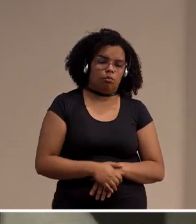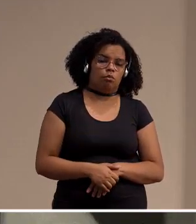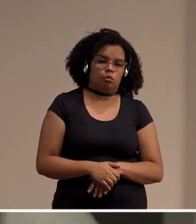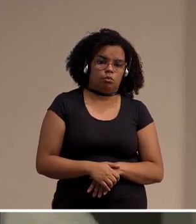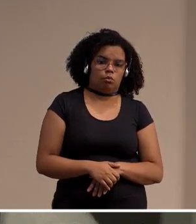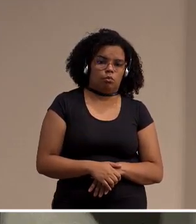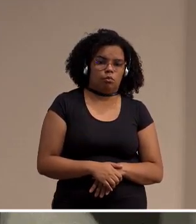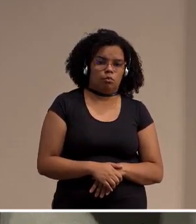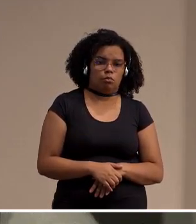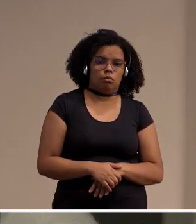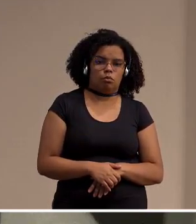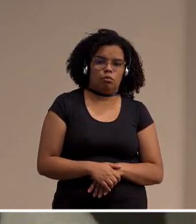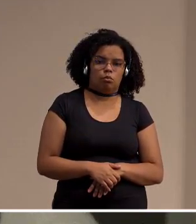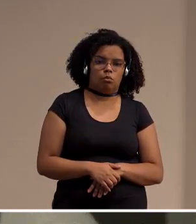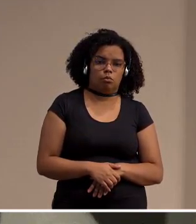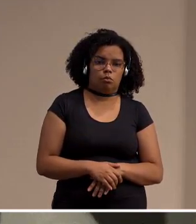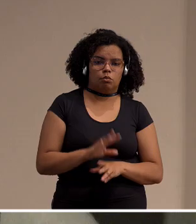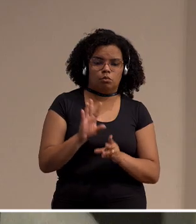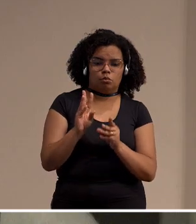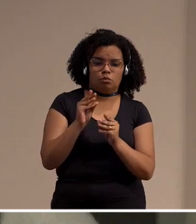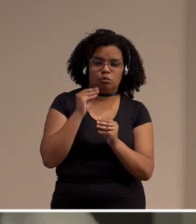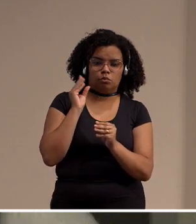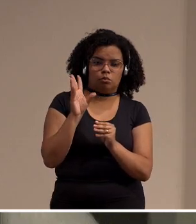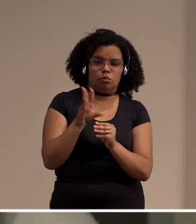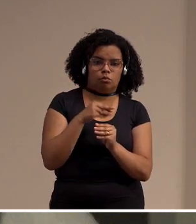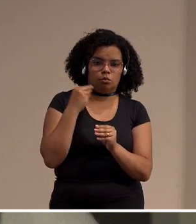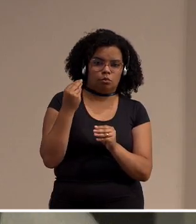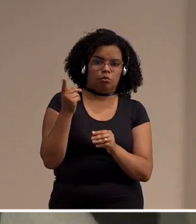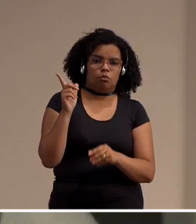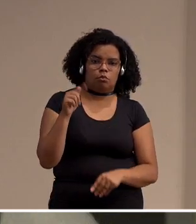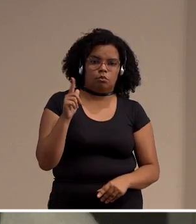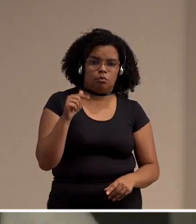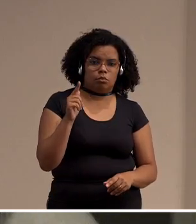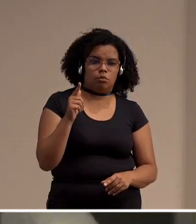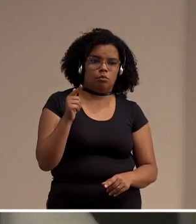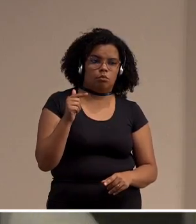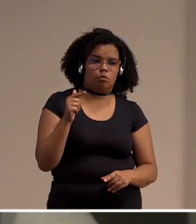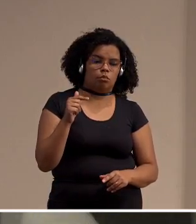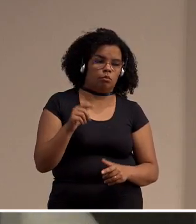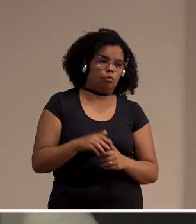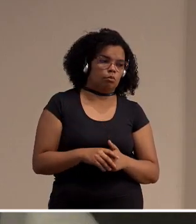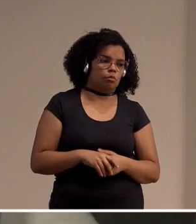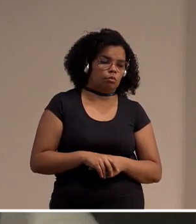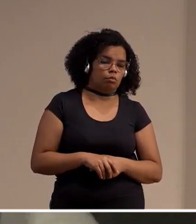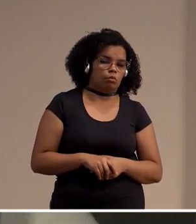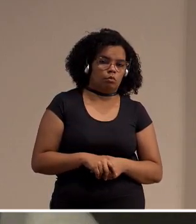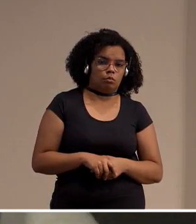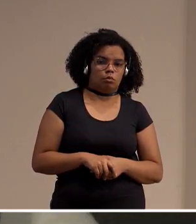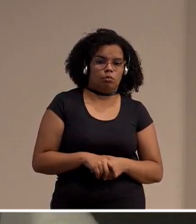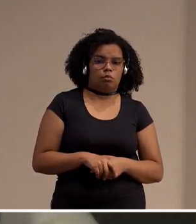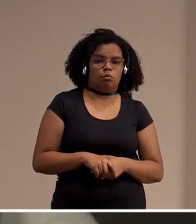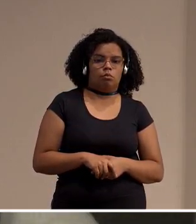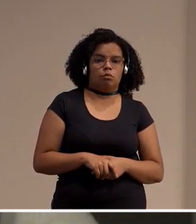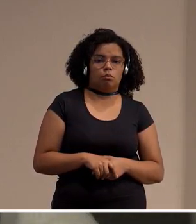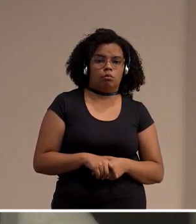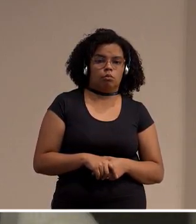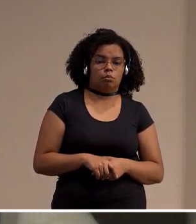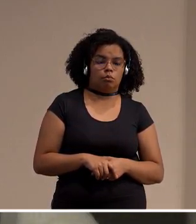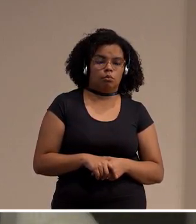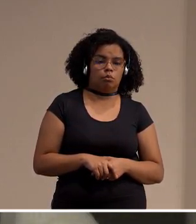a autobiografia do algodão da Cristina Rivera Garça, que é uma mexicana, acho que está sendo lançado aqui pela Autêntica, é